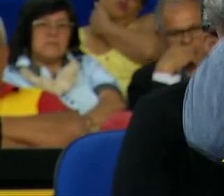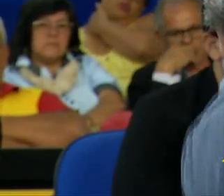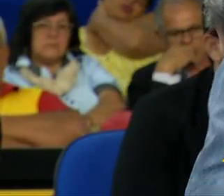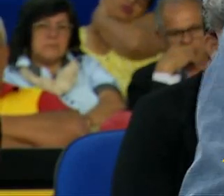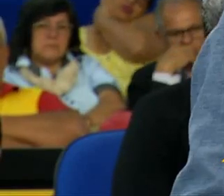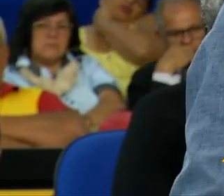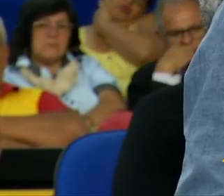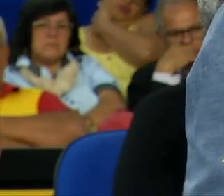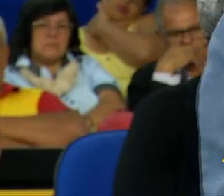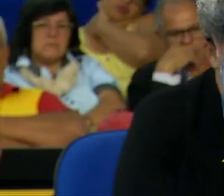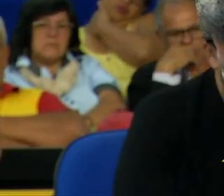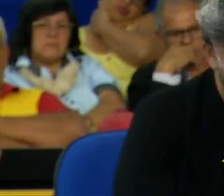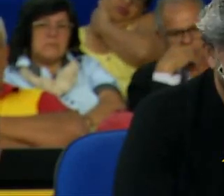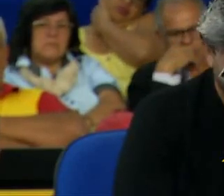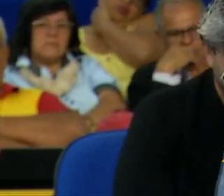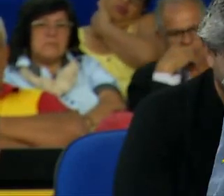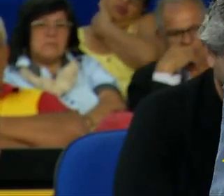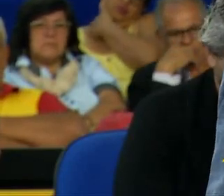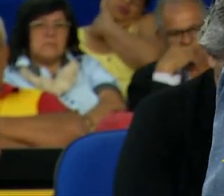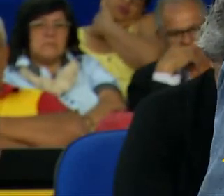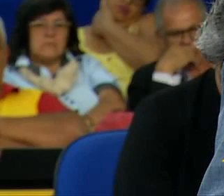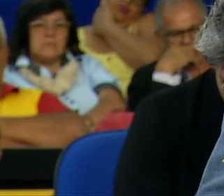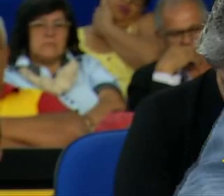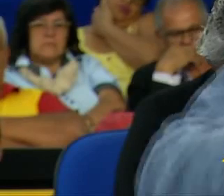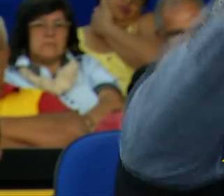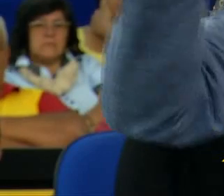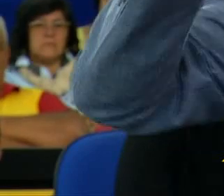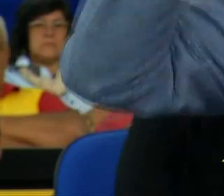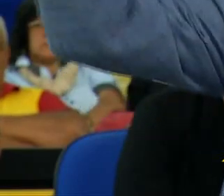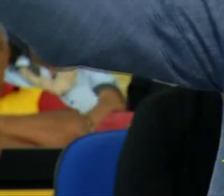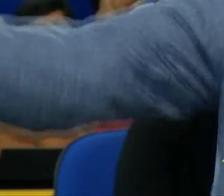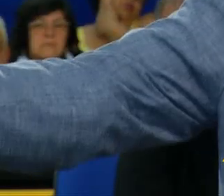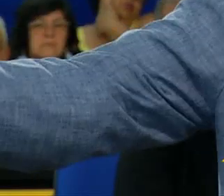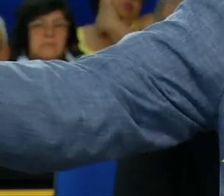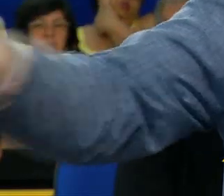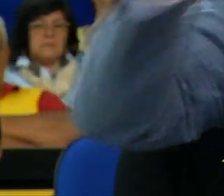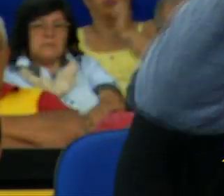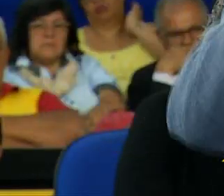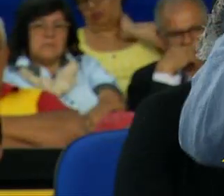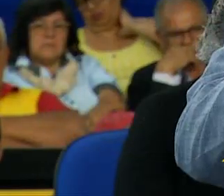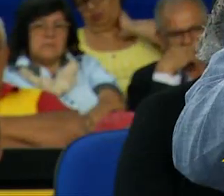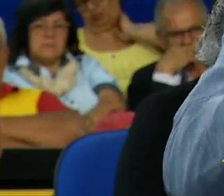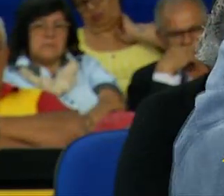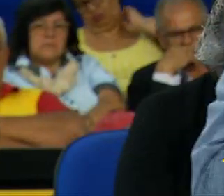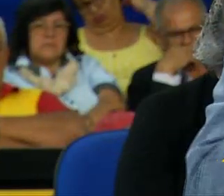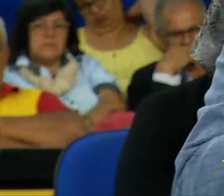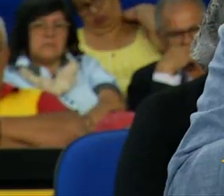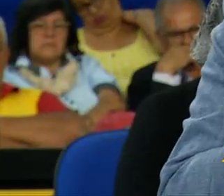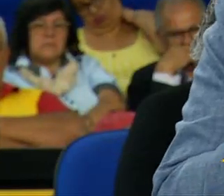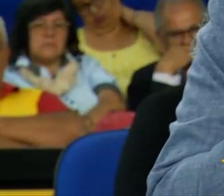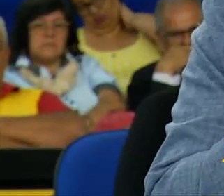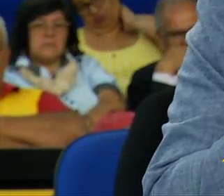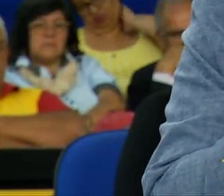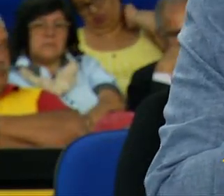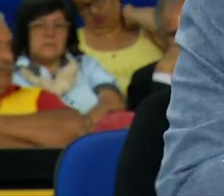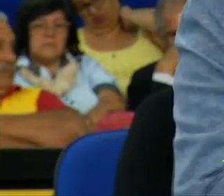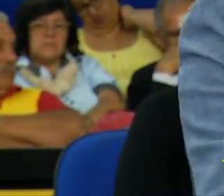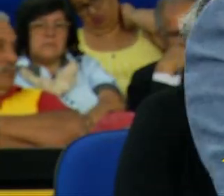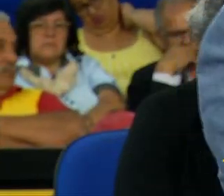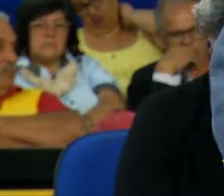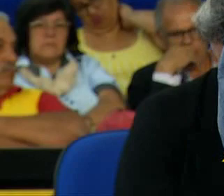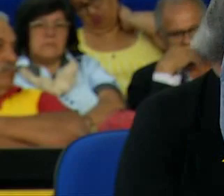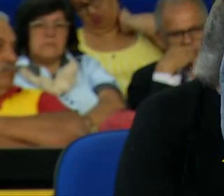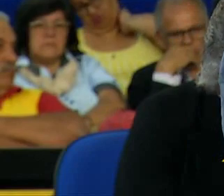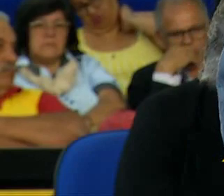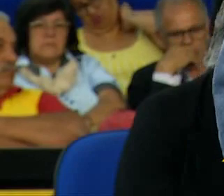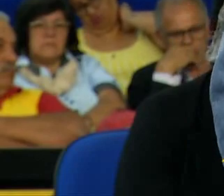a discussão do orçamento é a mais importante que tem para o ano. Não adianta a gente reclamar depois. Por isso que eu estou tirando